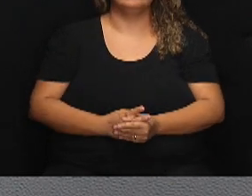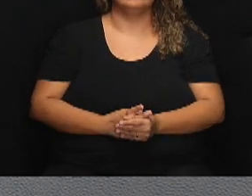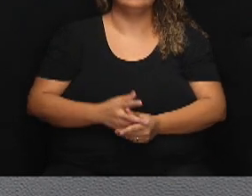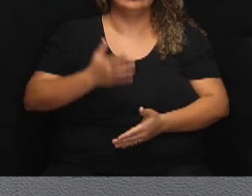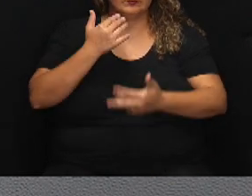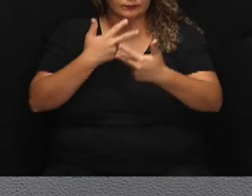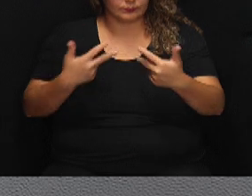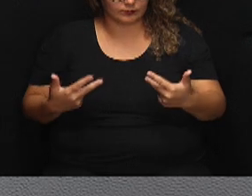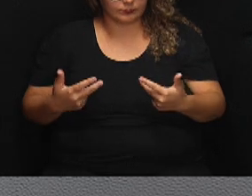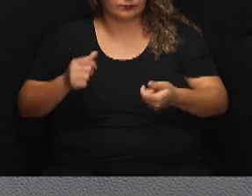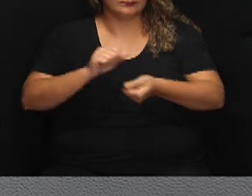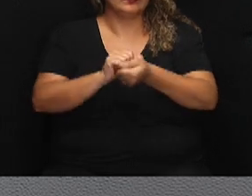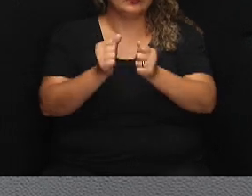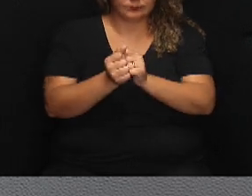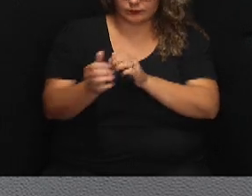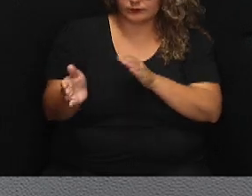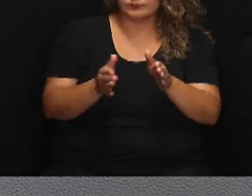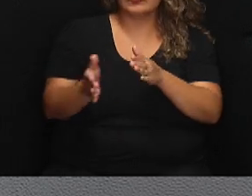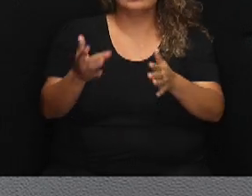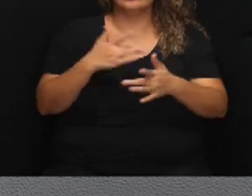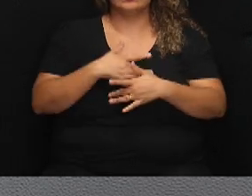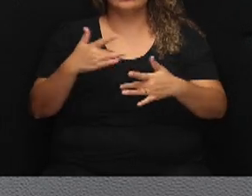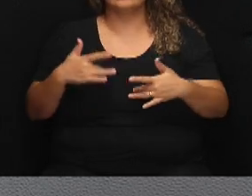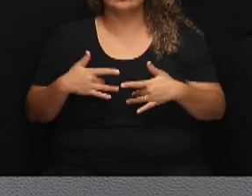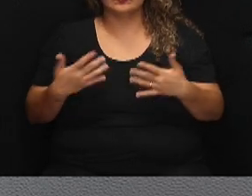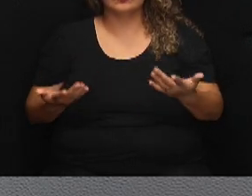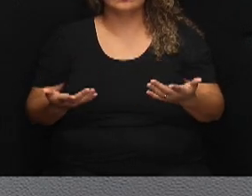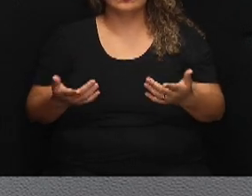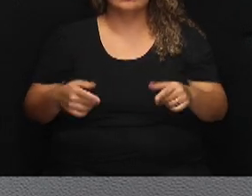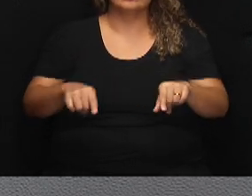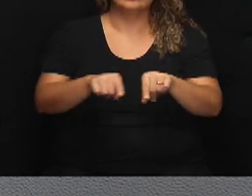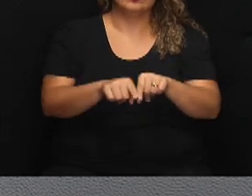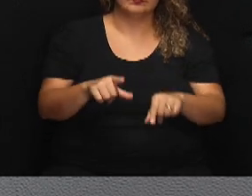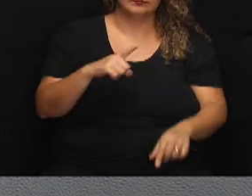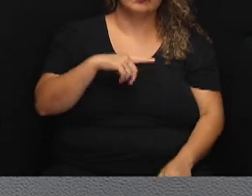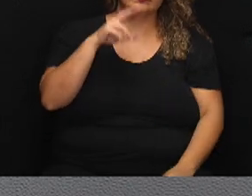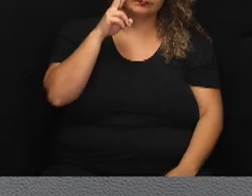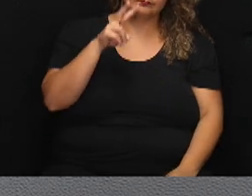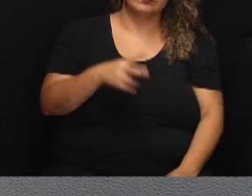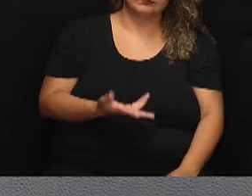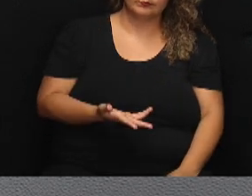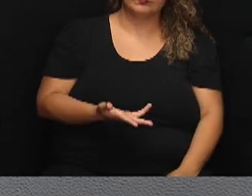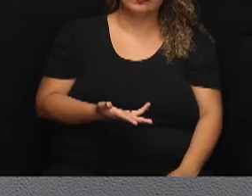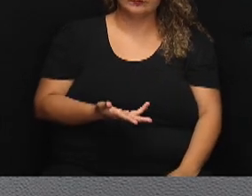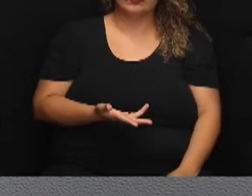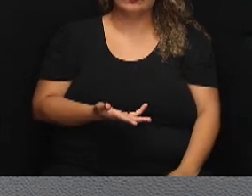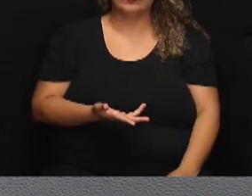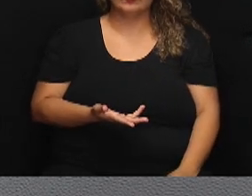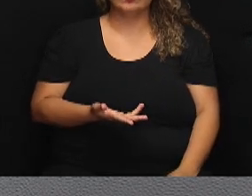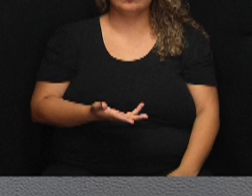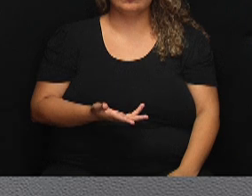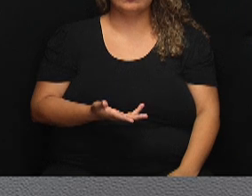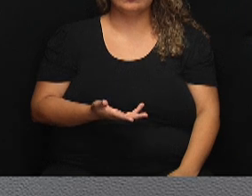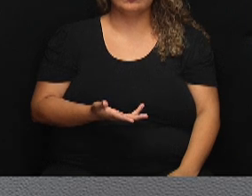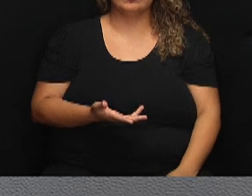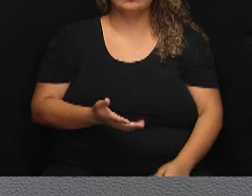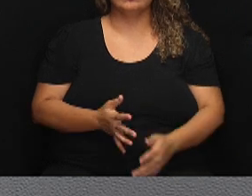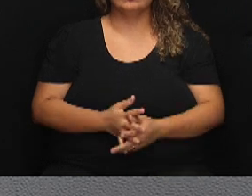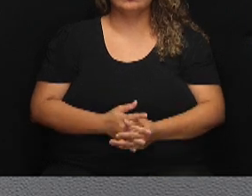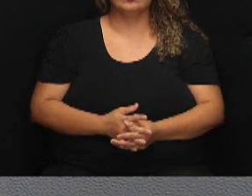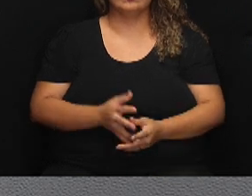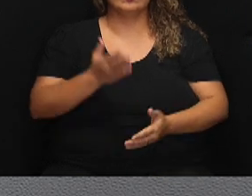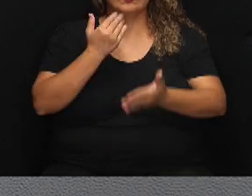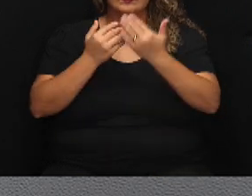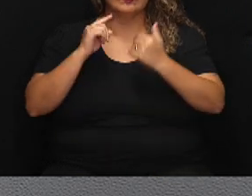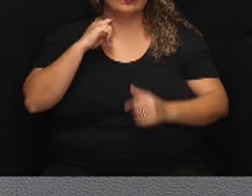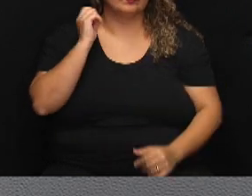mais adequada, mais acessível, saudável. E por outro lado, a gente também tem visto um descarte de alimentos que